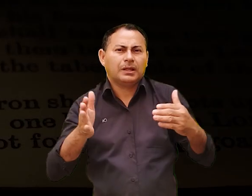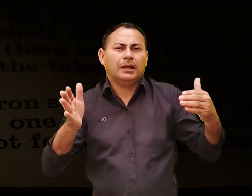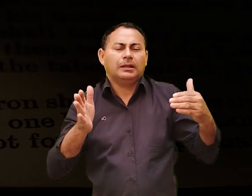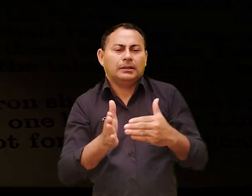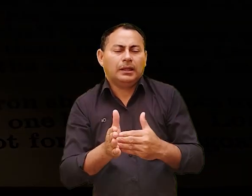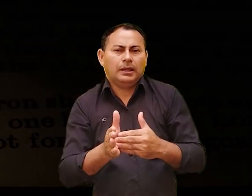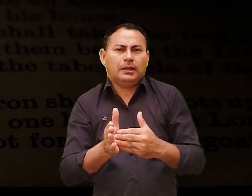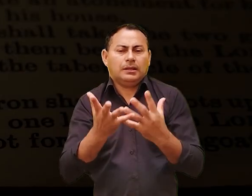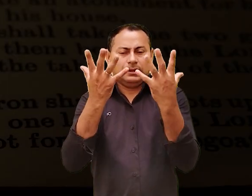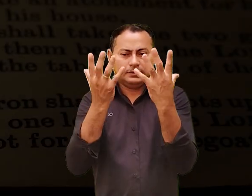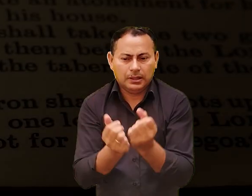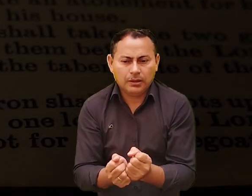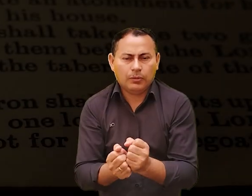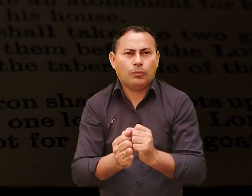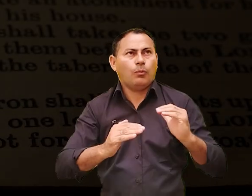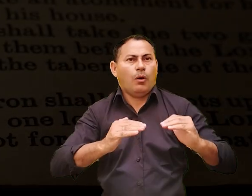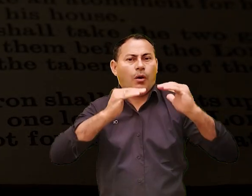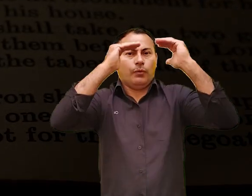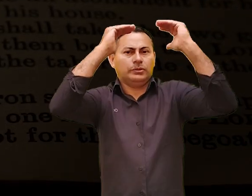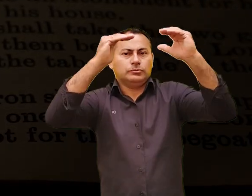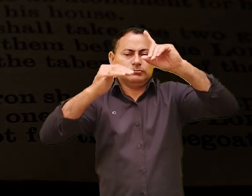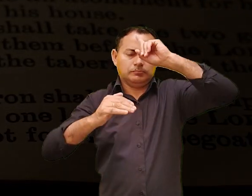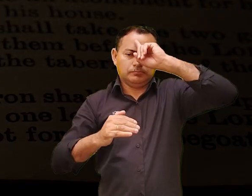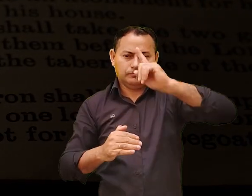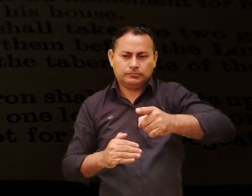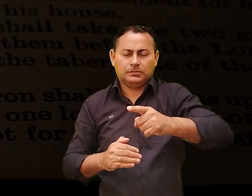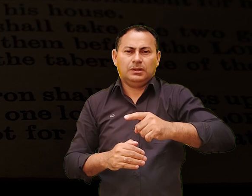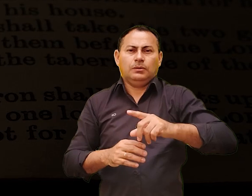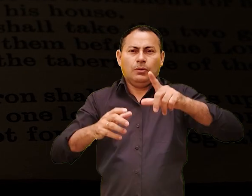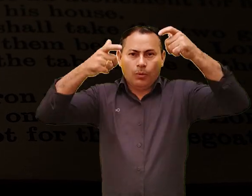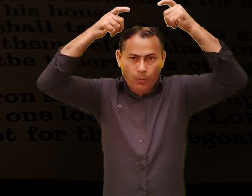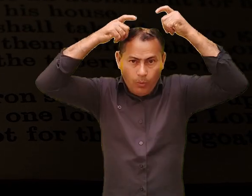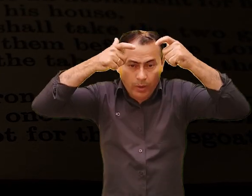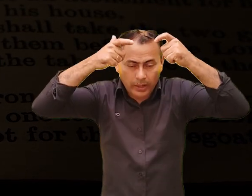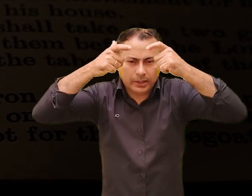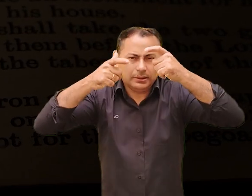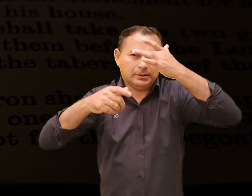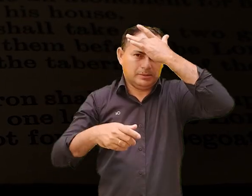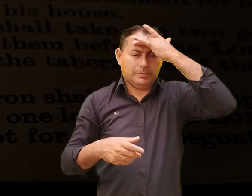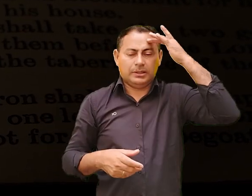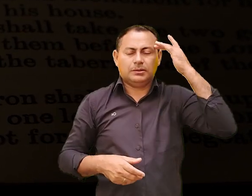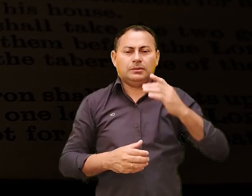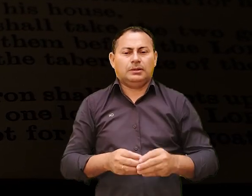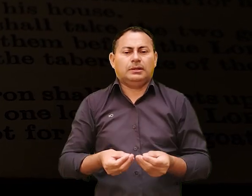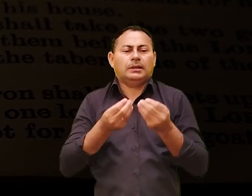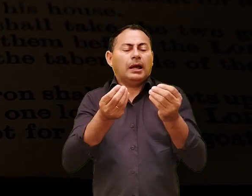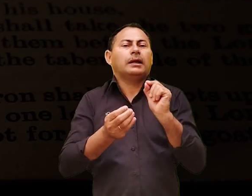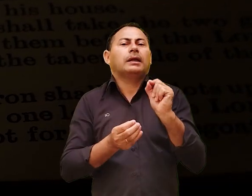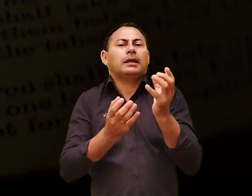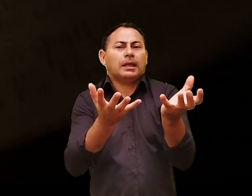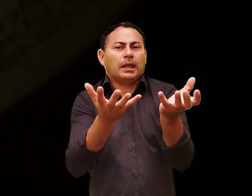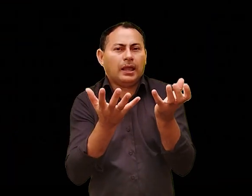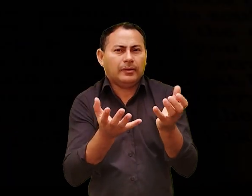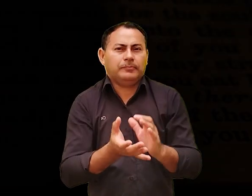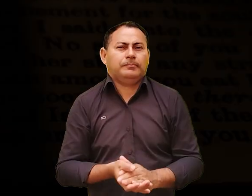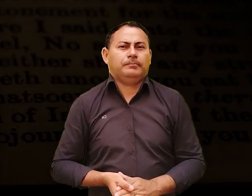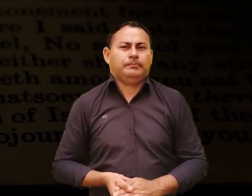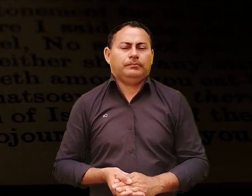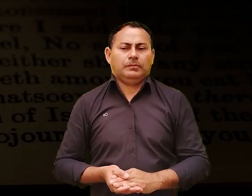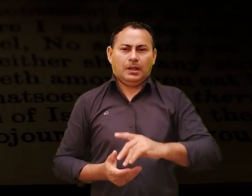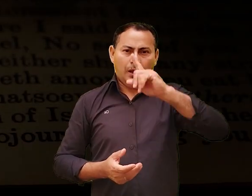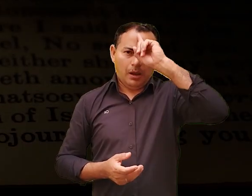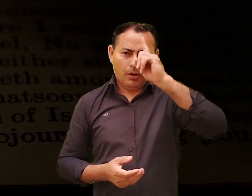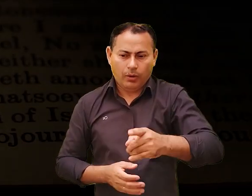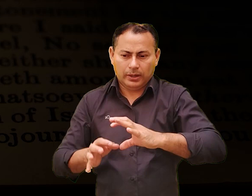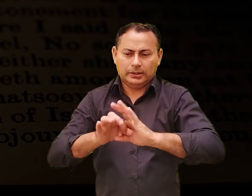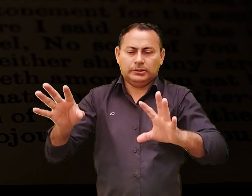Até que admitas que o Altíssimo domina sobre os reinos dos homens e os dá quem quer. A